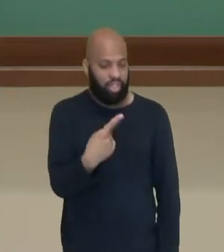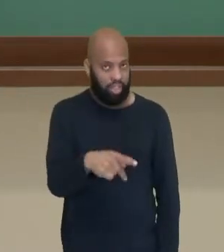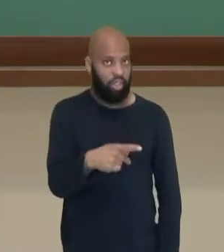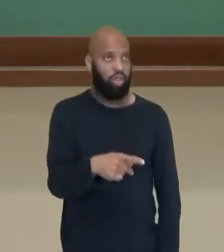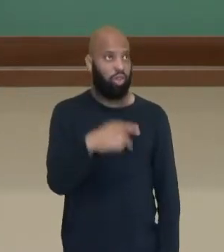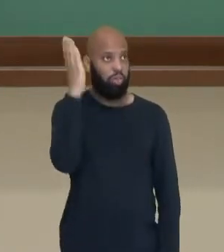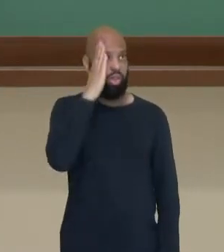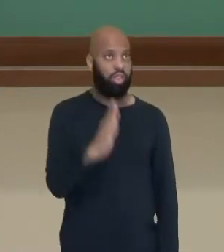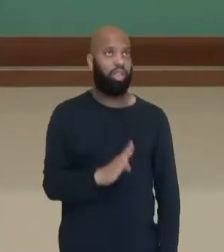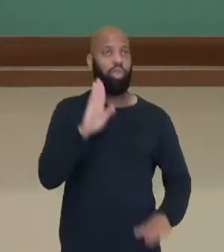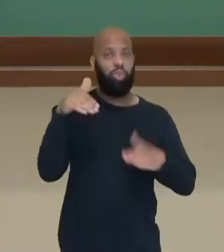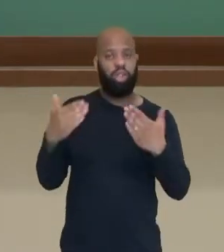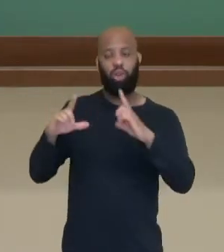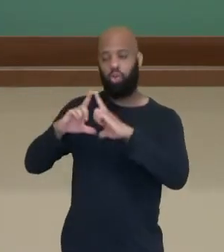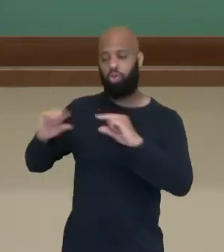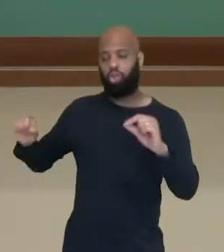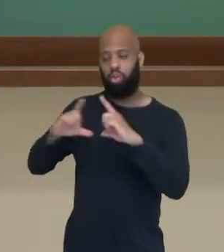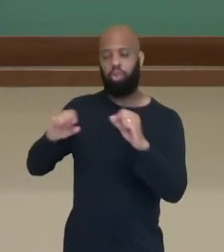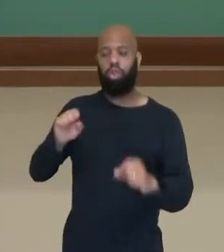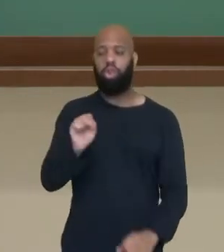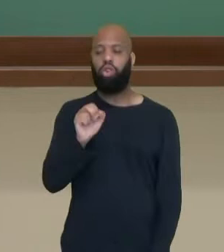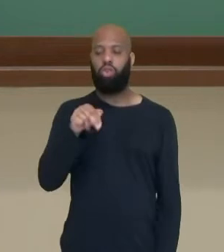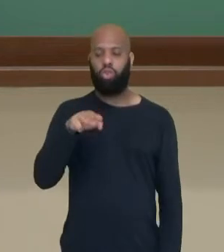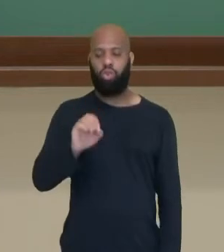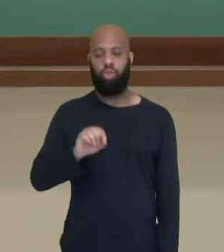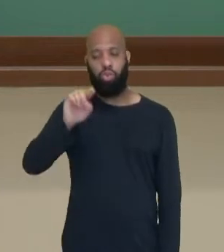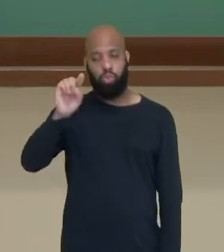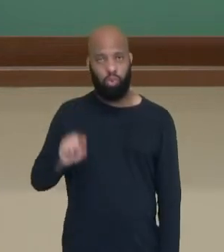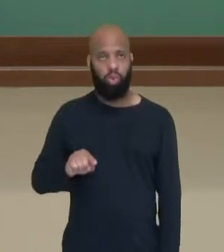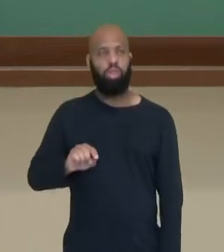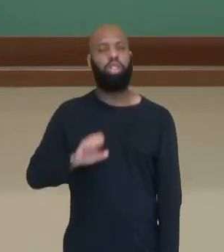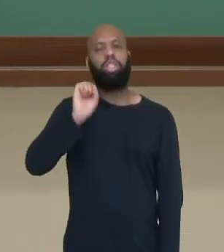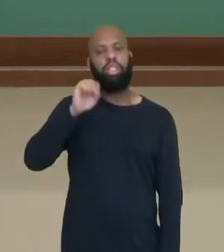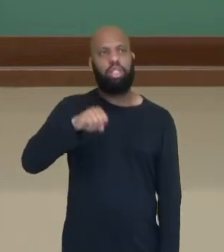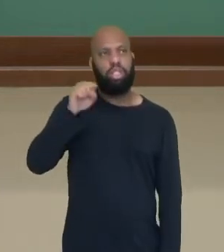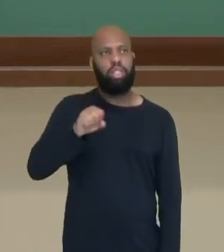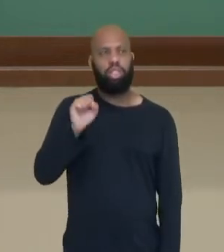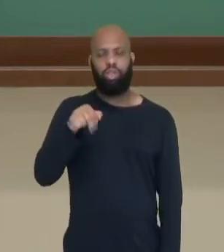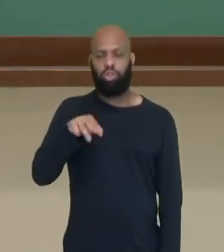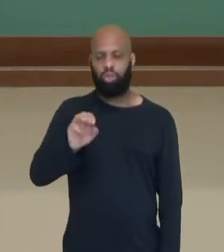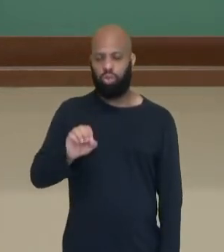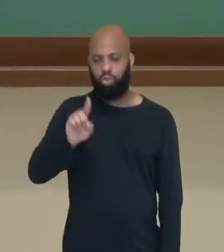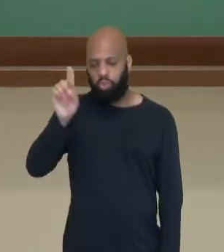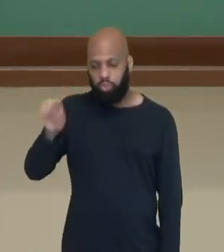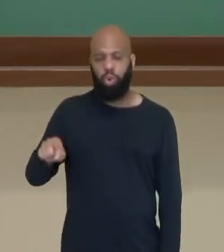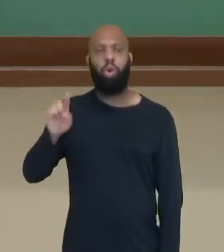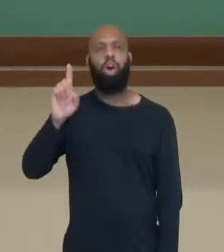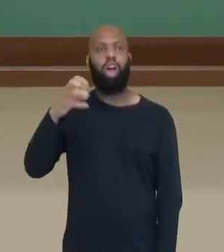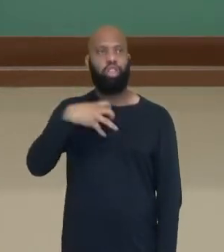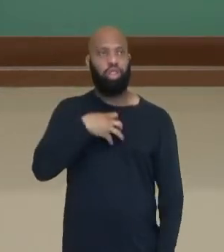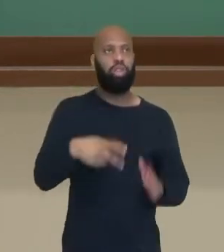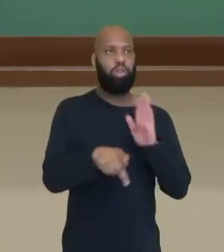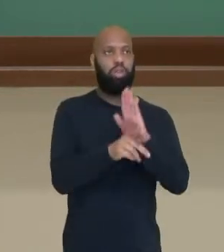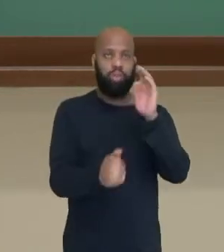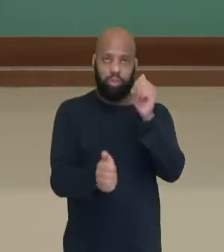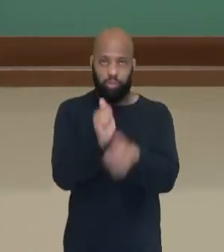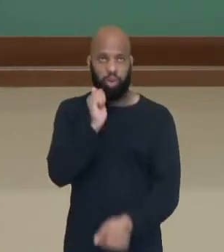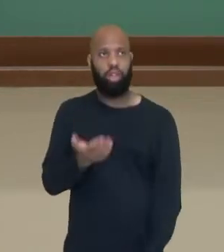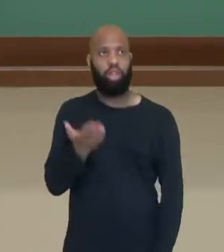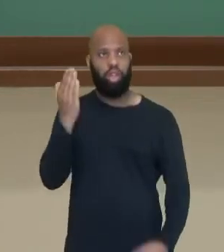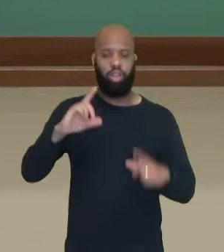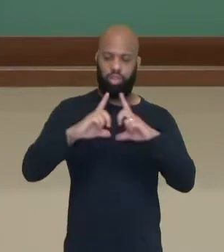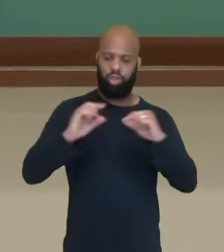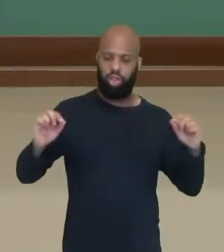conhecido, lá no Japão é o sumô. Então sim, o sumô que é considerado uma modalidade esportiva lá e